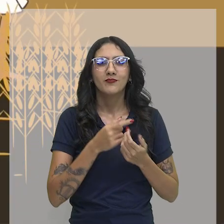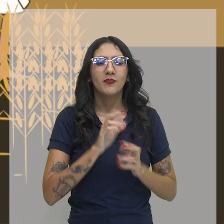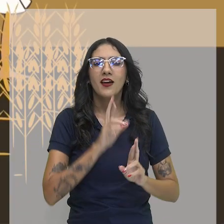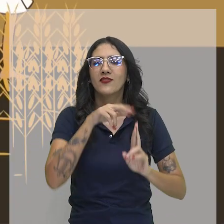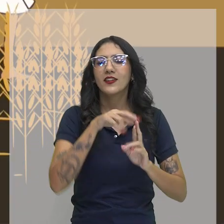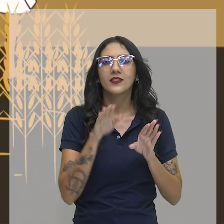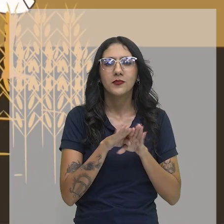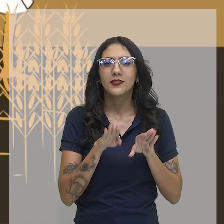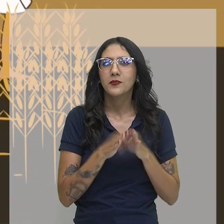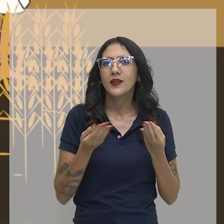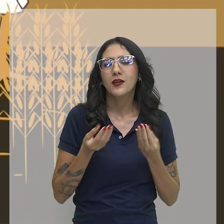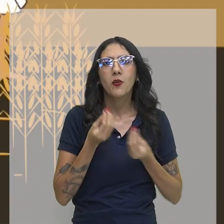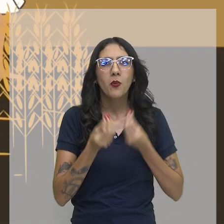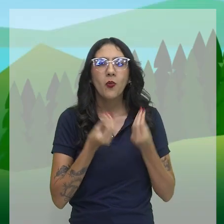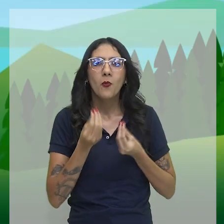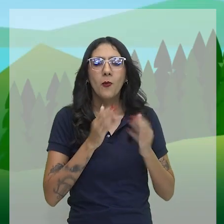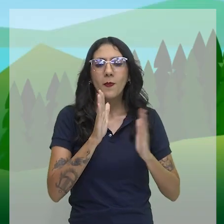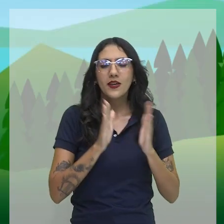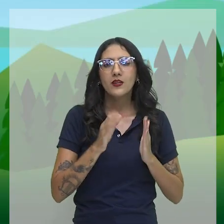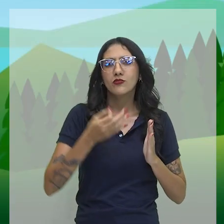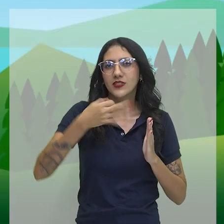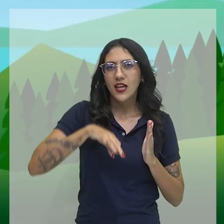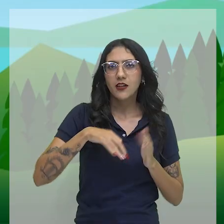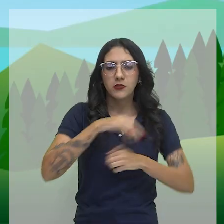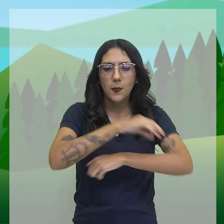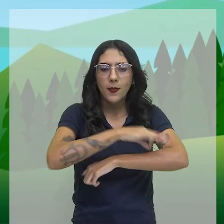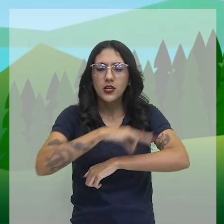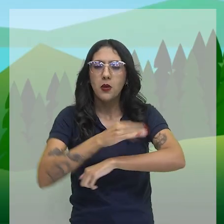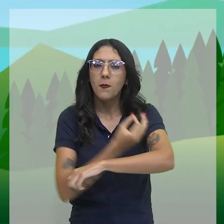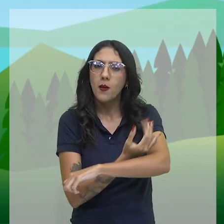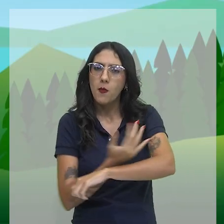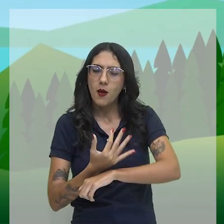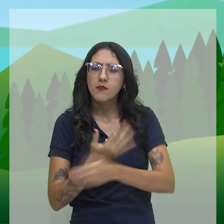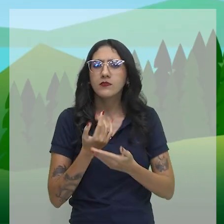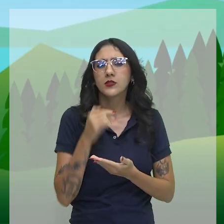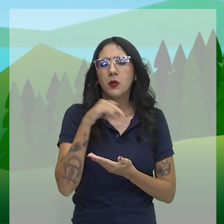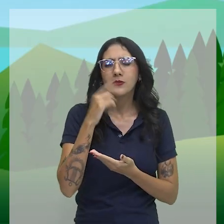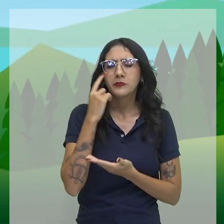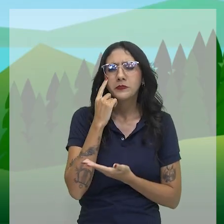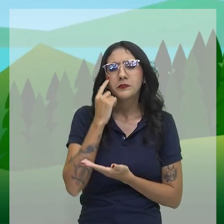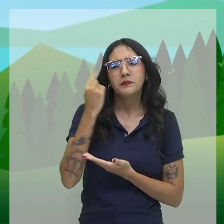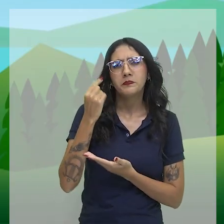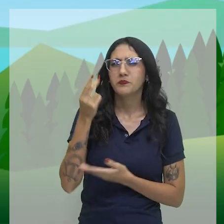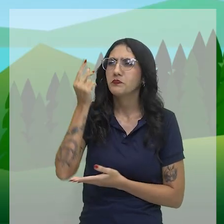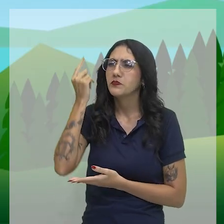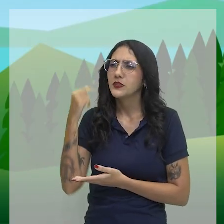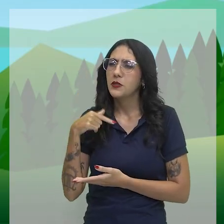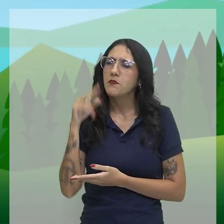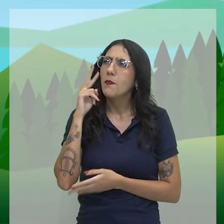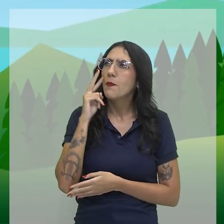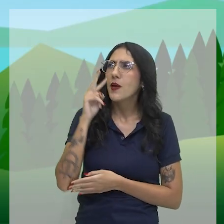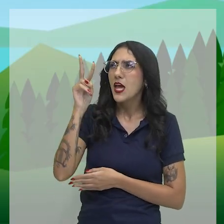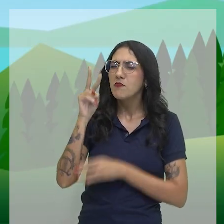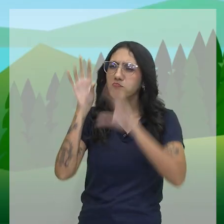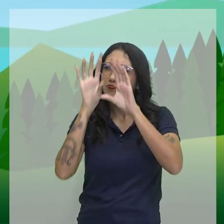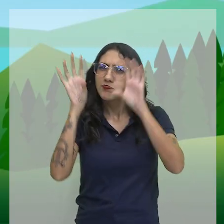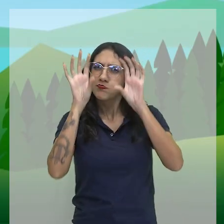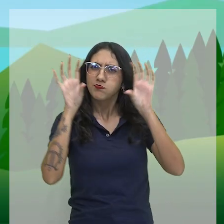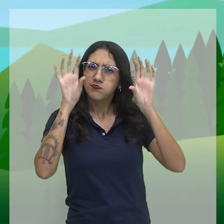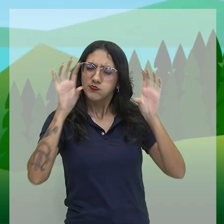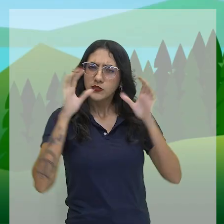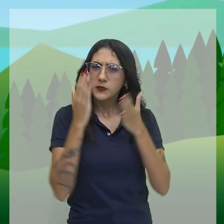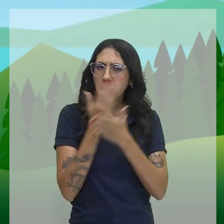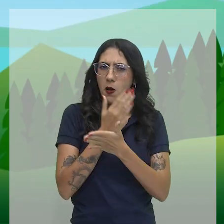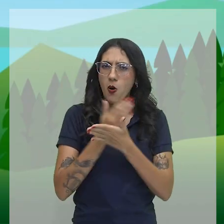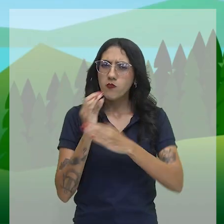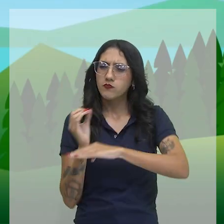de plantio e colheita. Ao observar o céu, os nossos ancestrais perceberam que alguns astros